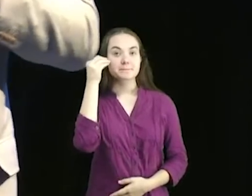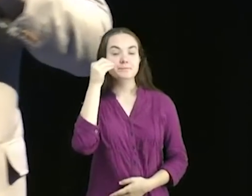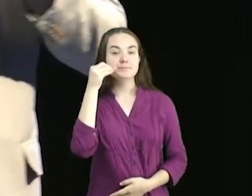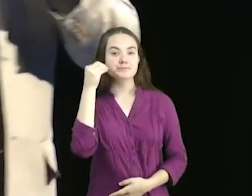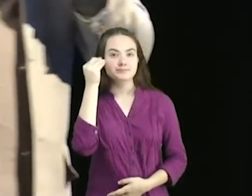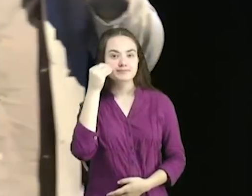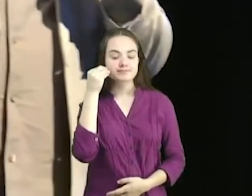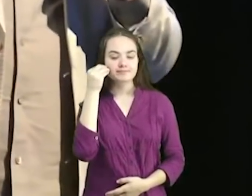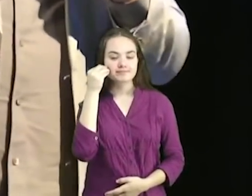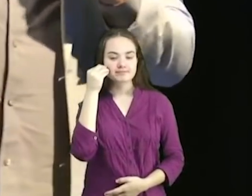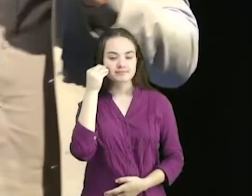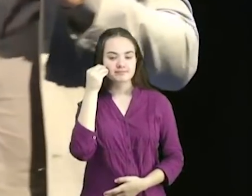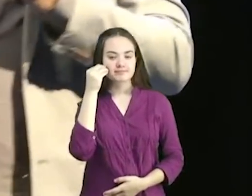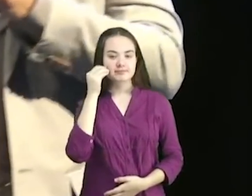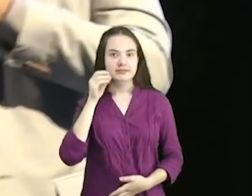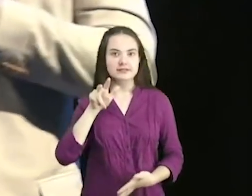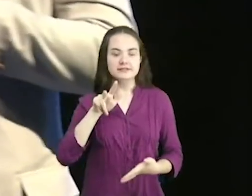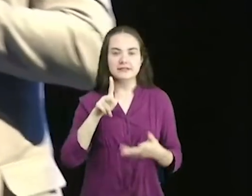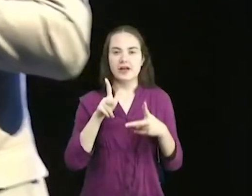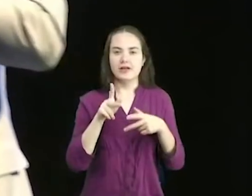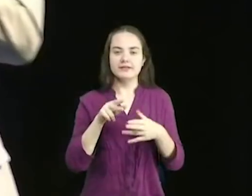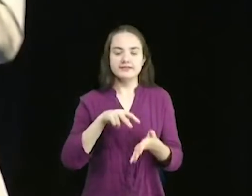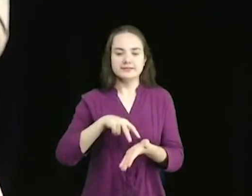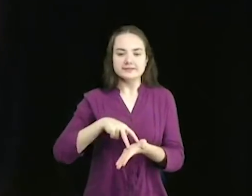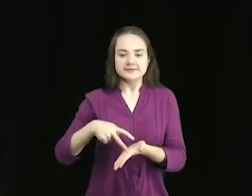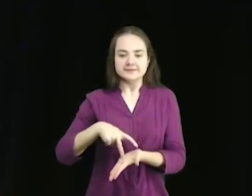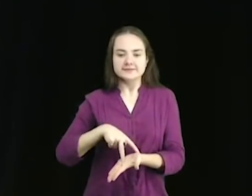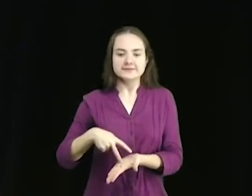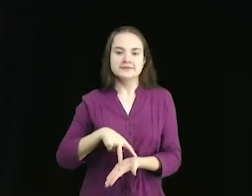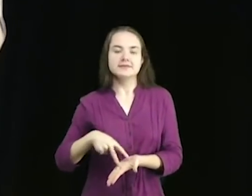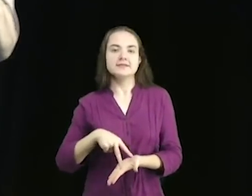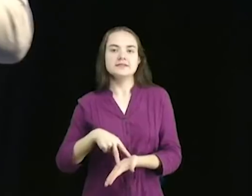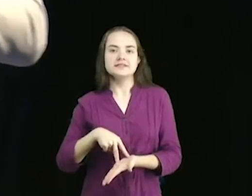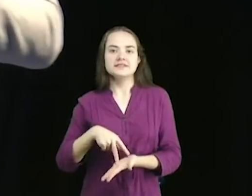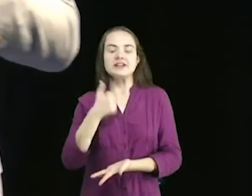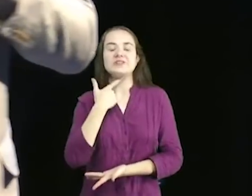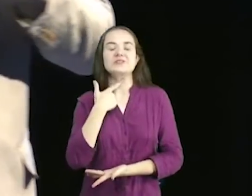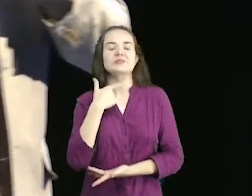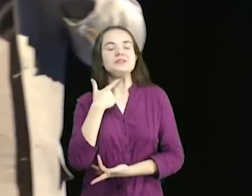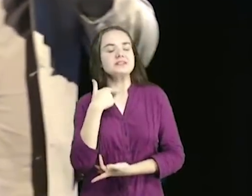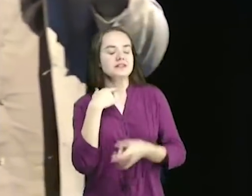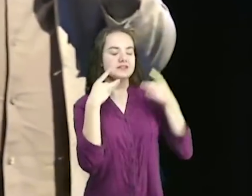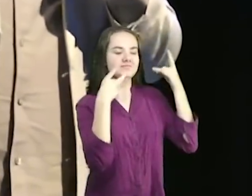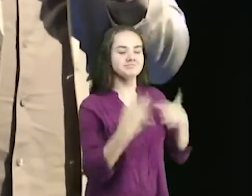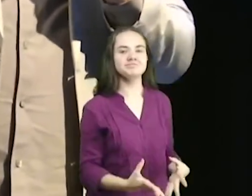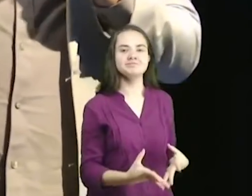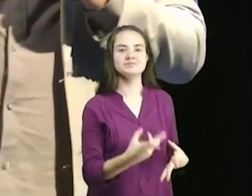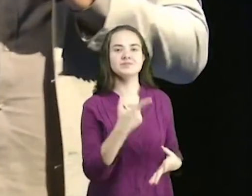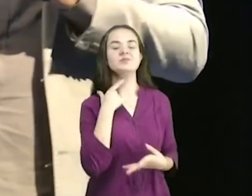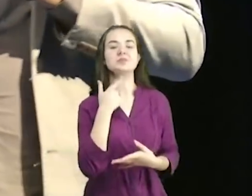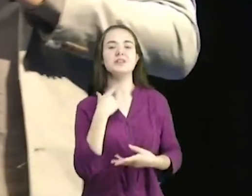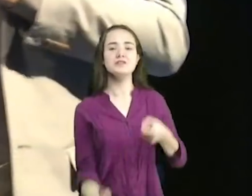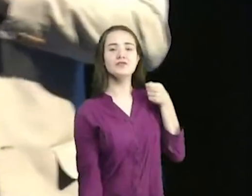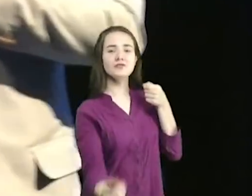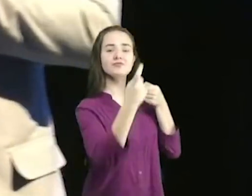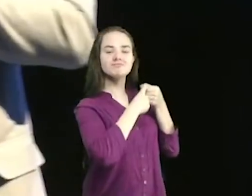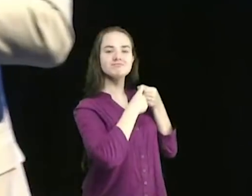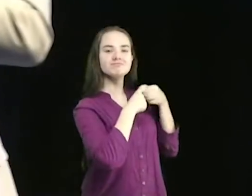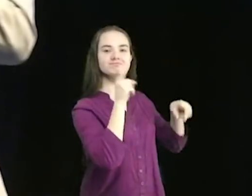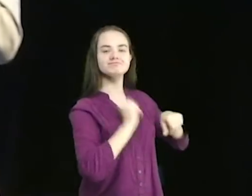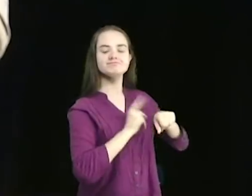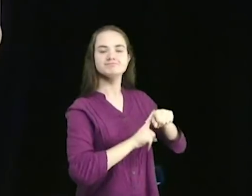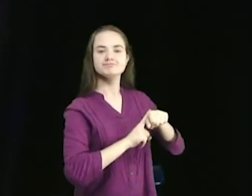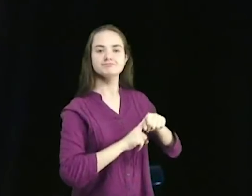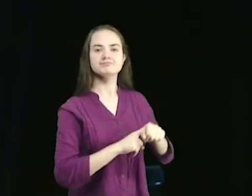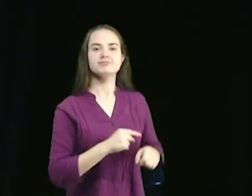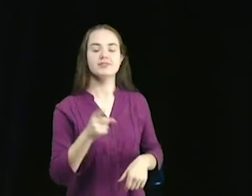pés da gente bambeando, os joelhos bambeando, vontade de desistir, vontade de voltar para trás. São